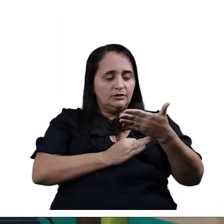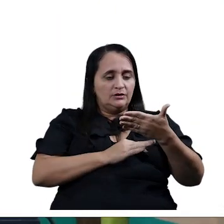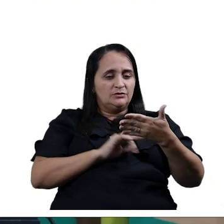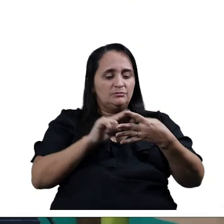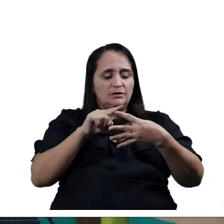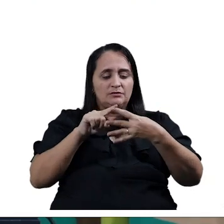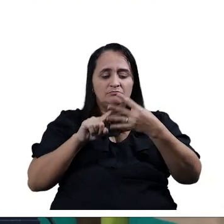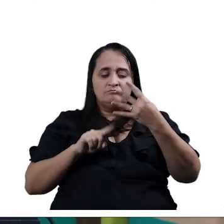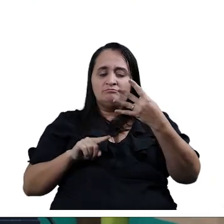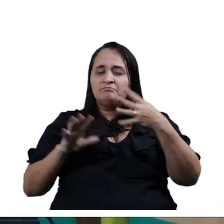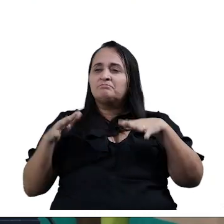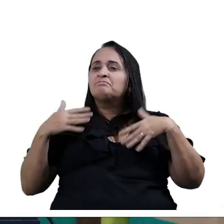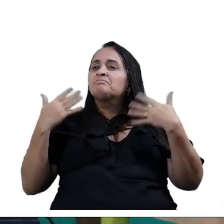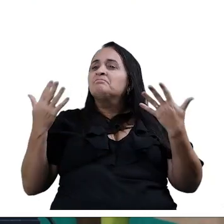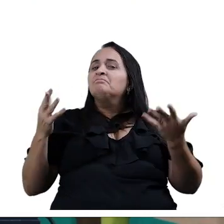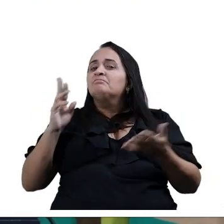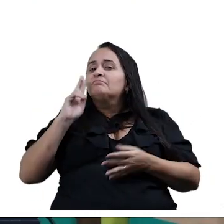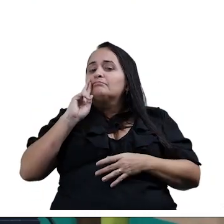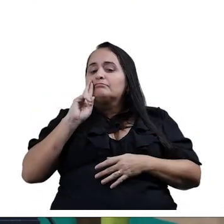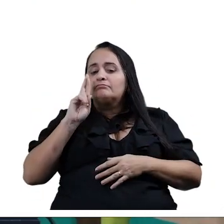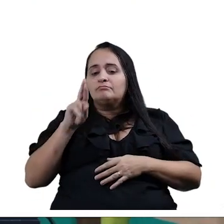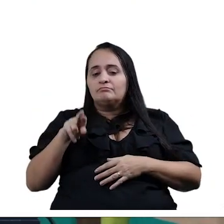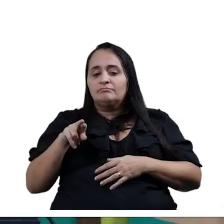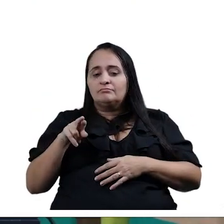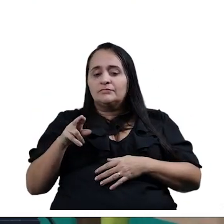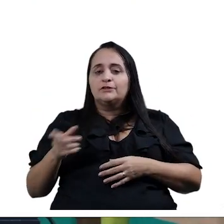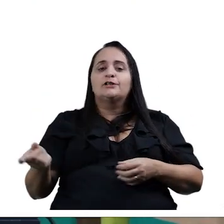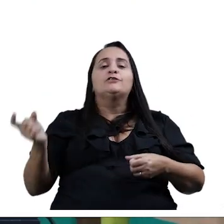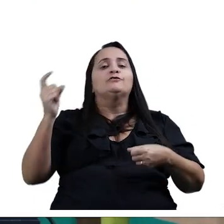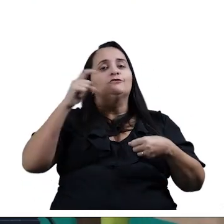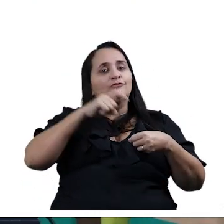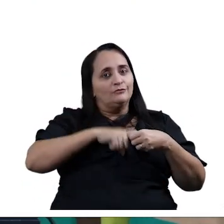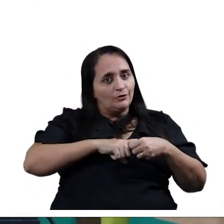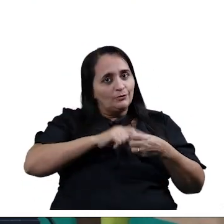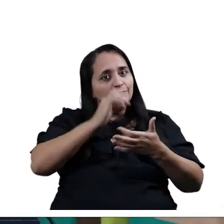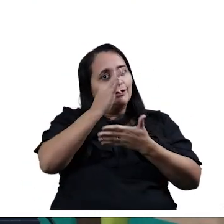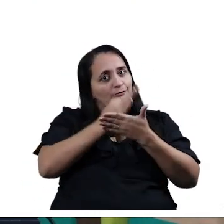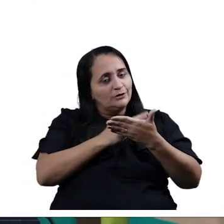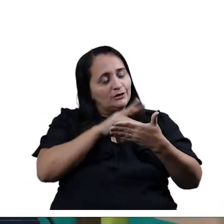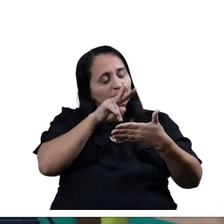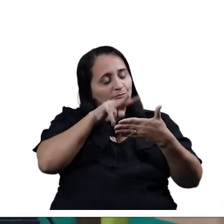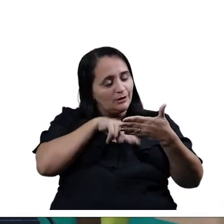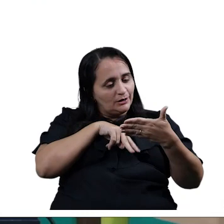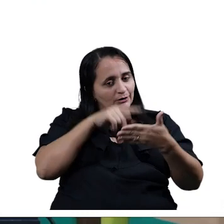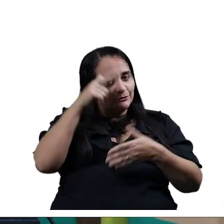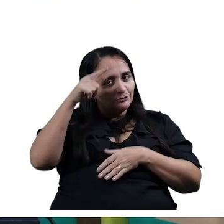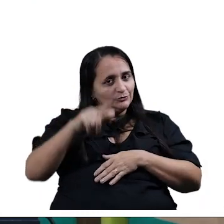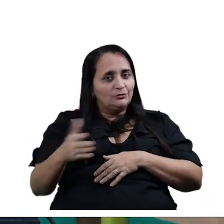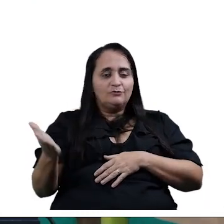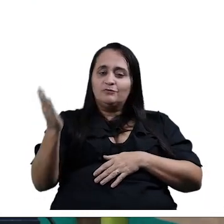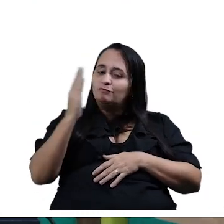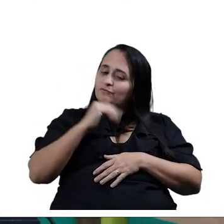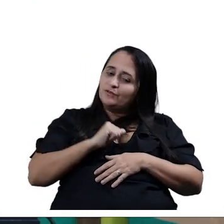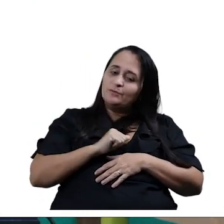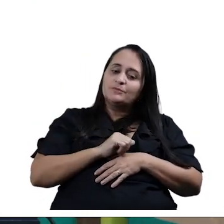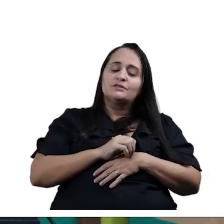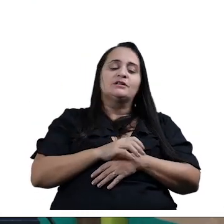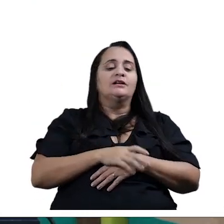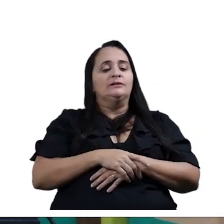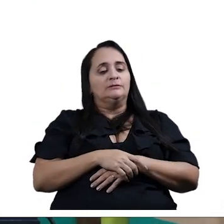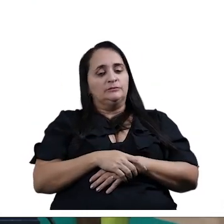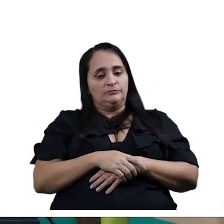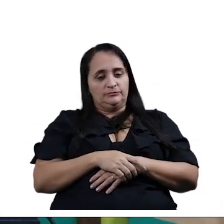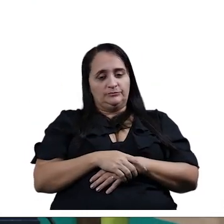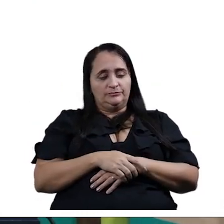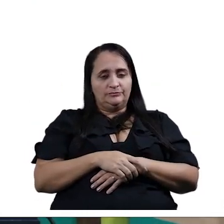para a gente saber qual é a resposta dessa pergunta sem voltar no texto, tá? Então, vamos lá de novo ver